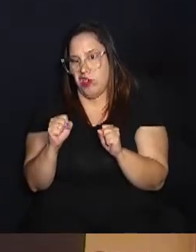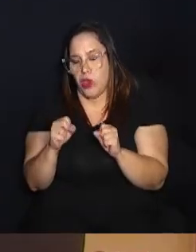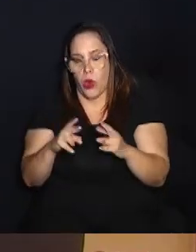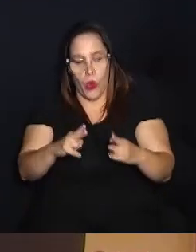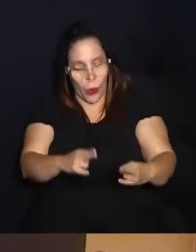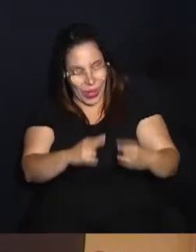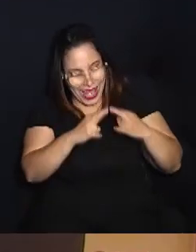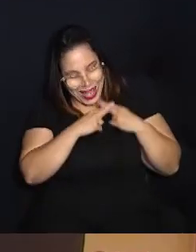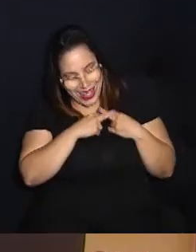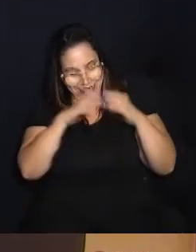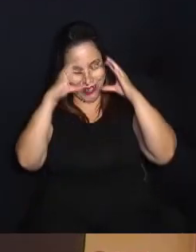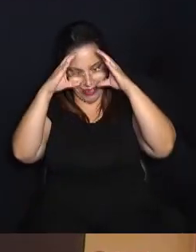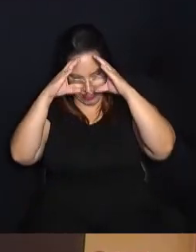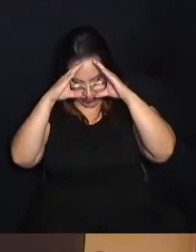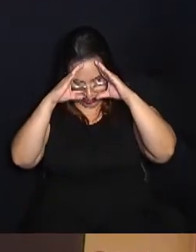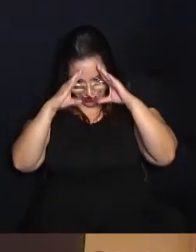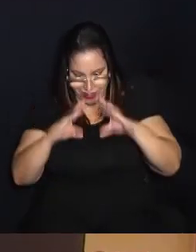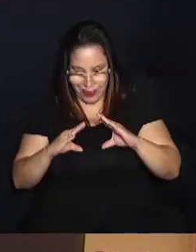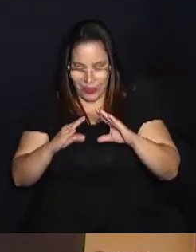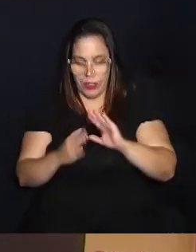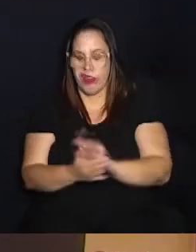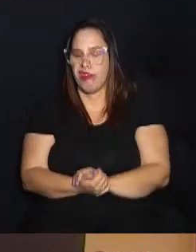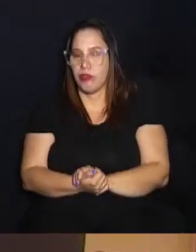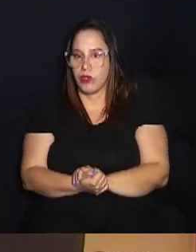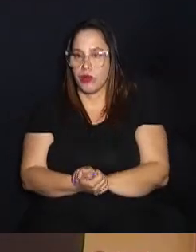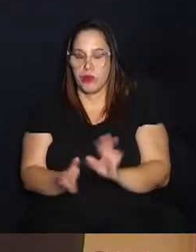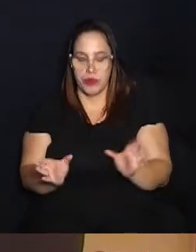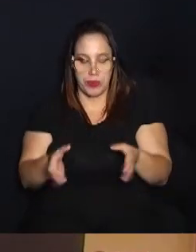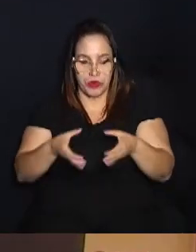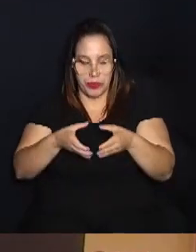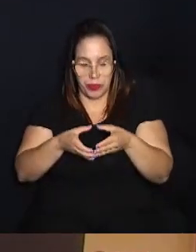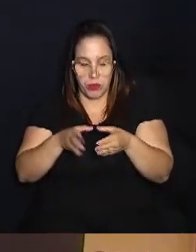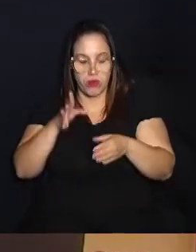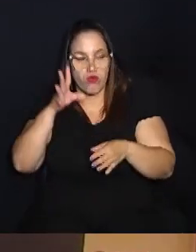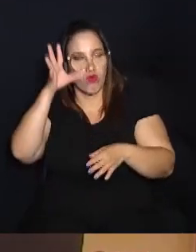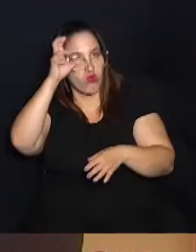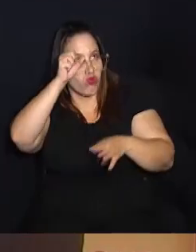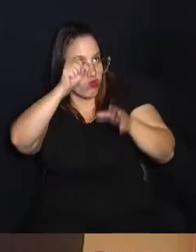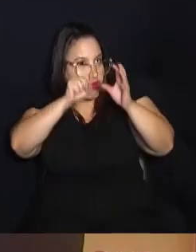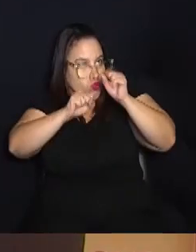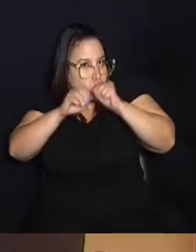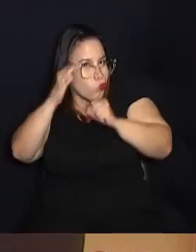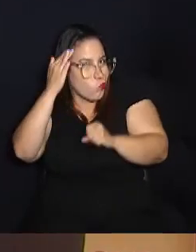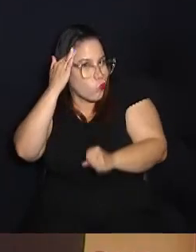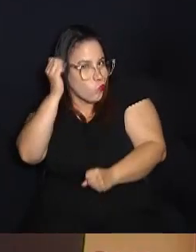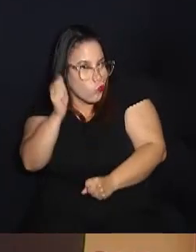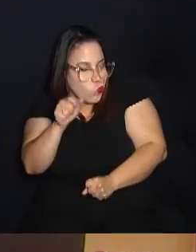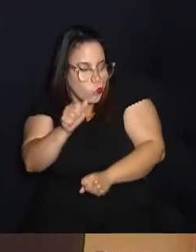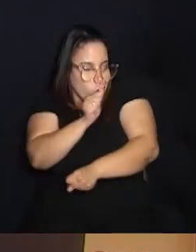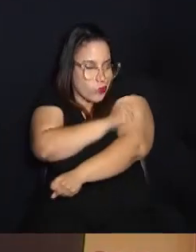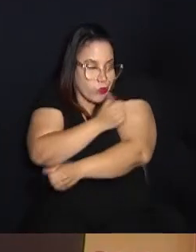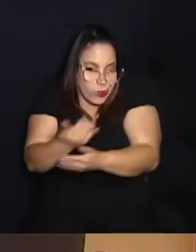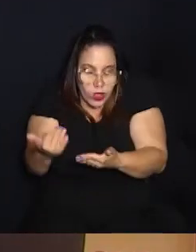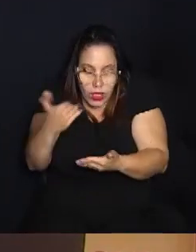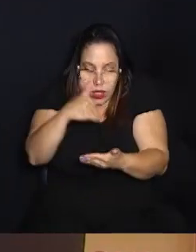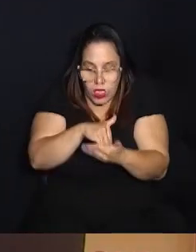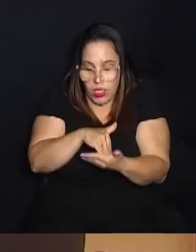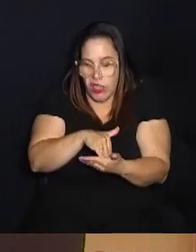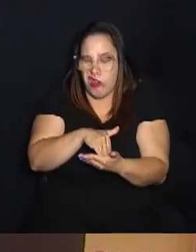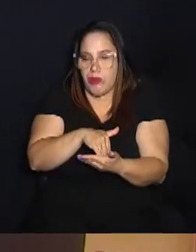citar o respeito ao conjunto de saberes que aquele estudante